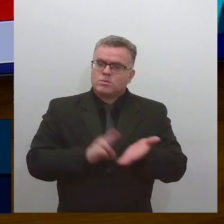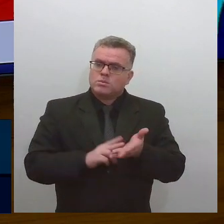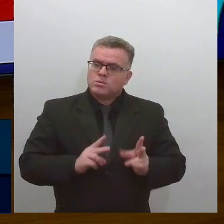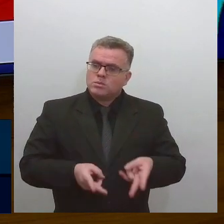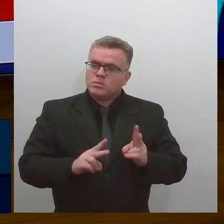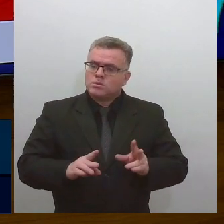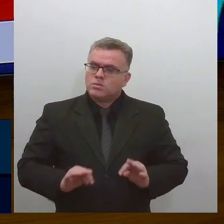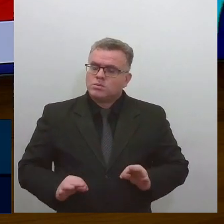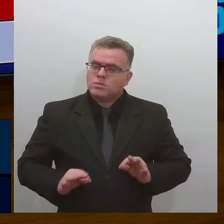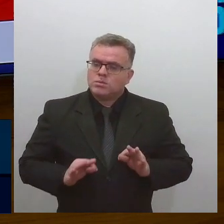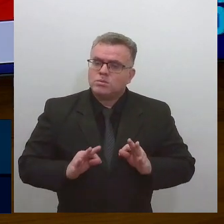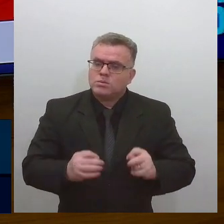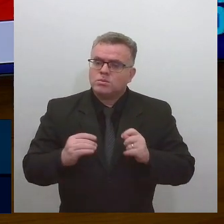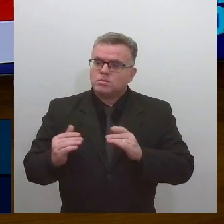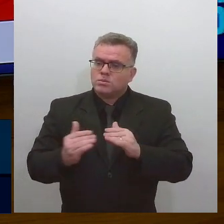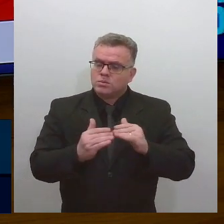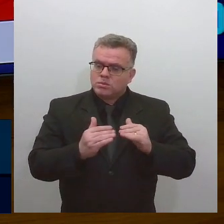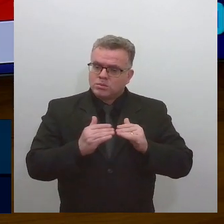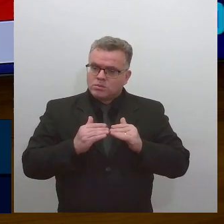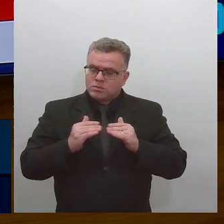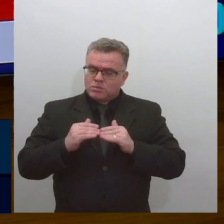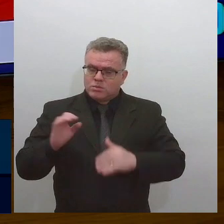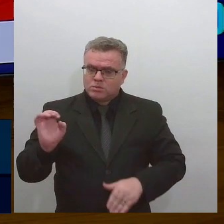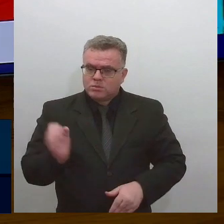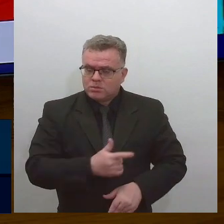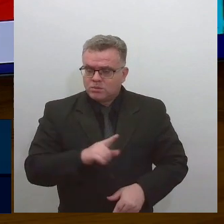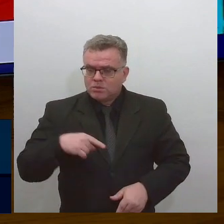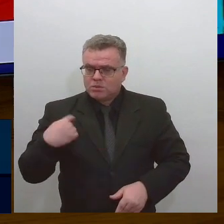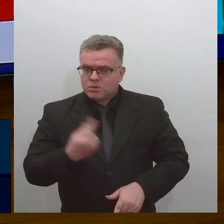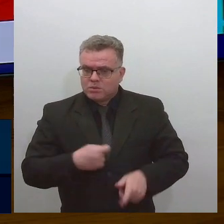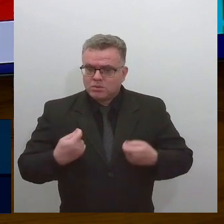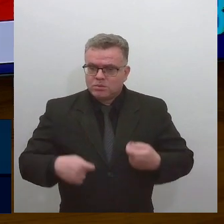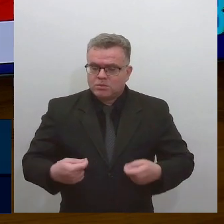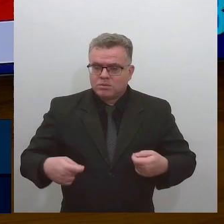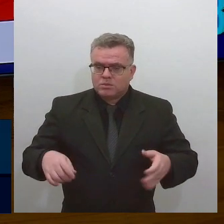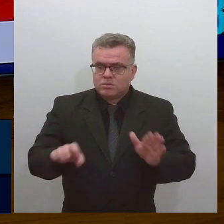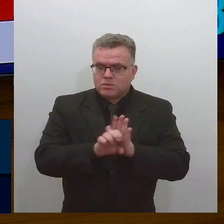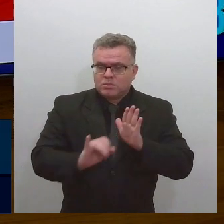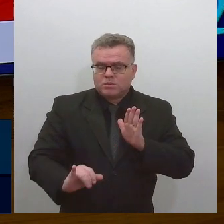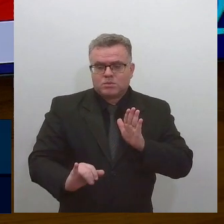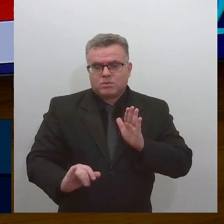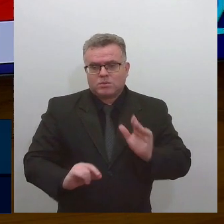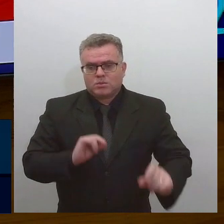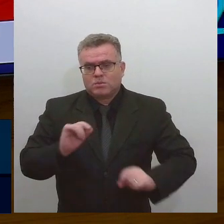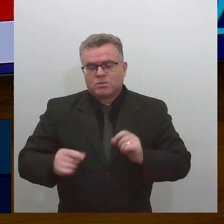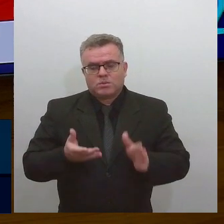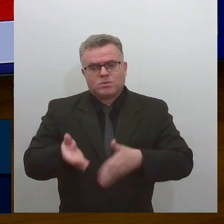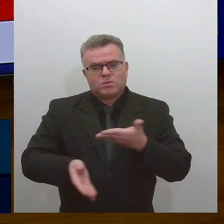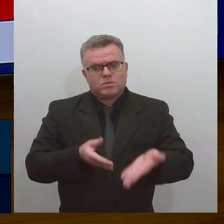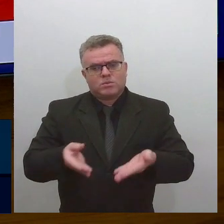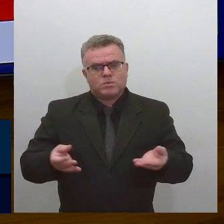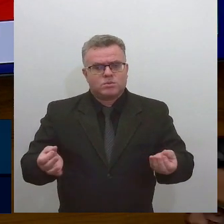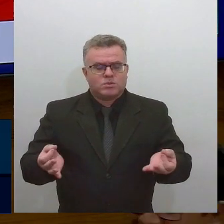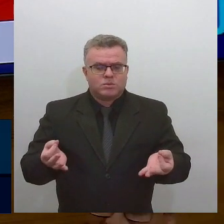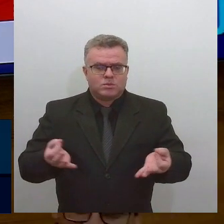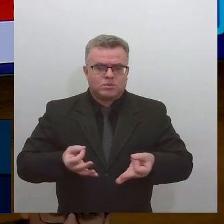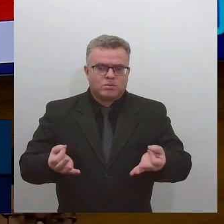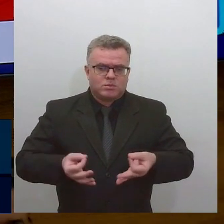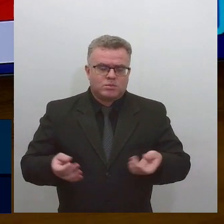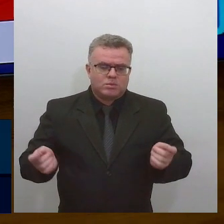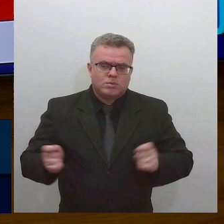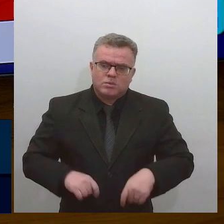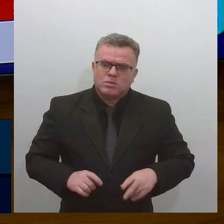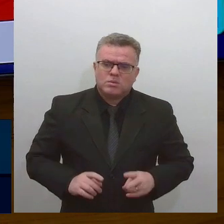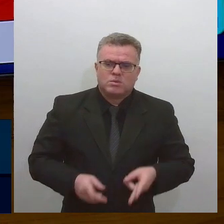deve publicar o edital de elaboração de projeto do Contorno de distância agora no mês de